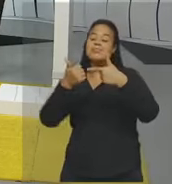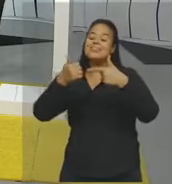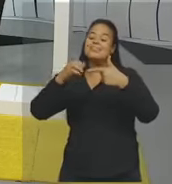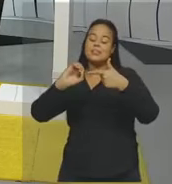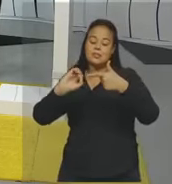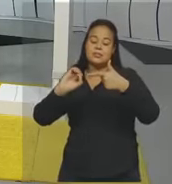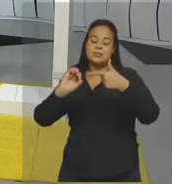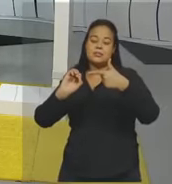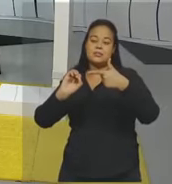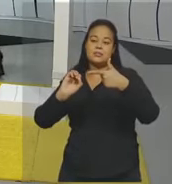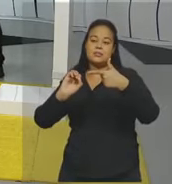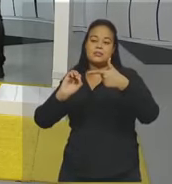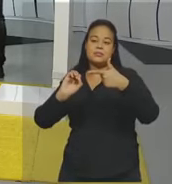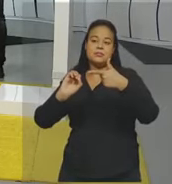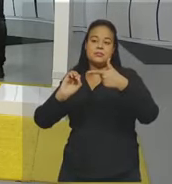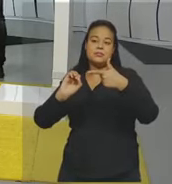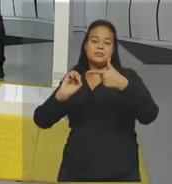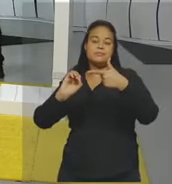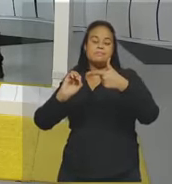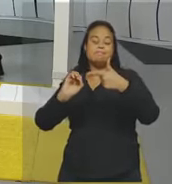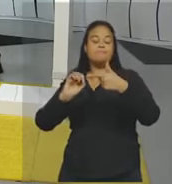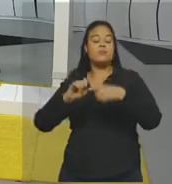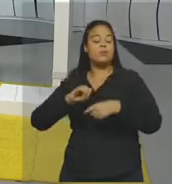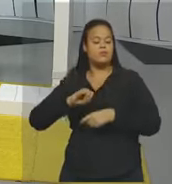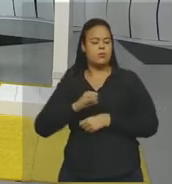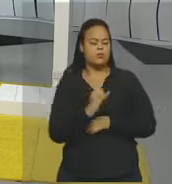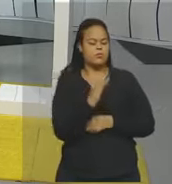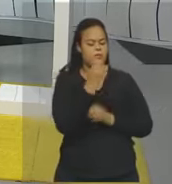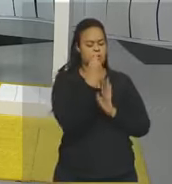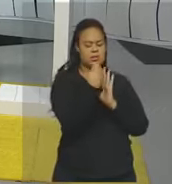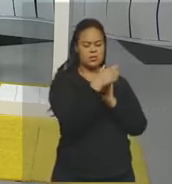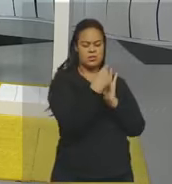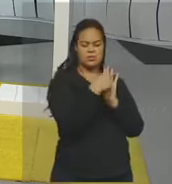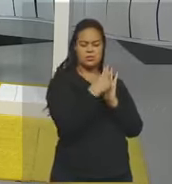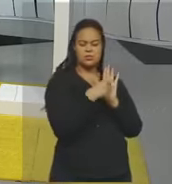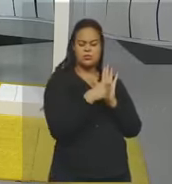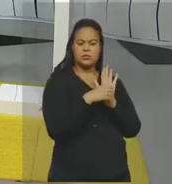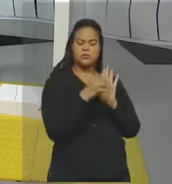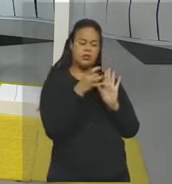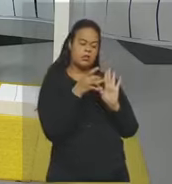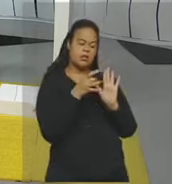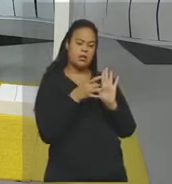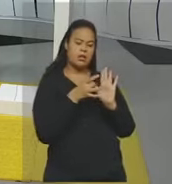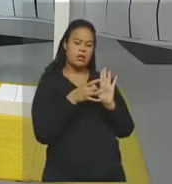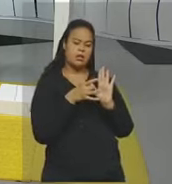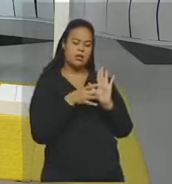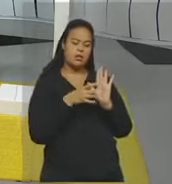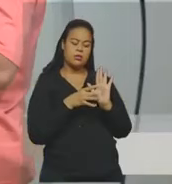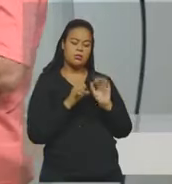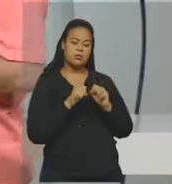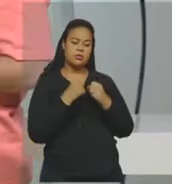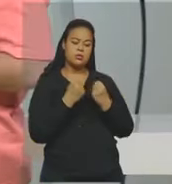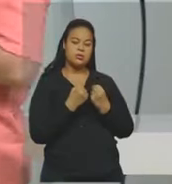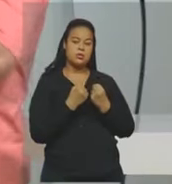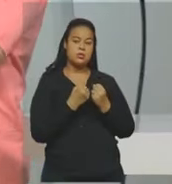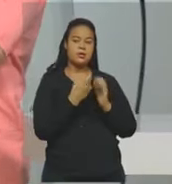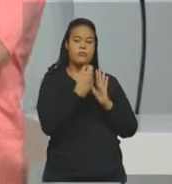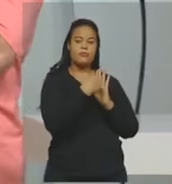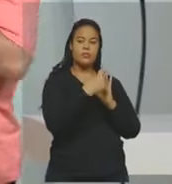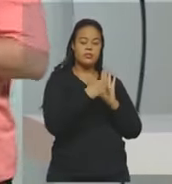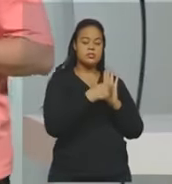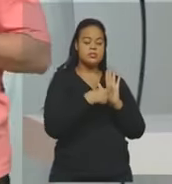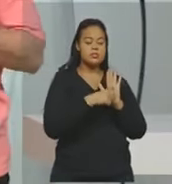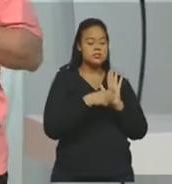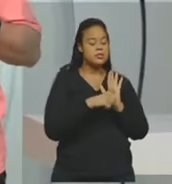10 ohms. Eu vou aproveitar, já que eu estou escrevendo as especificações de resistência, eu também vou escrever a especificação